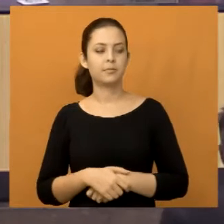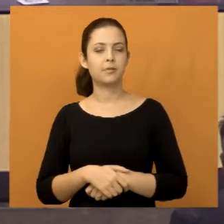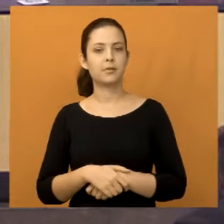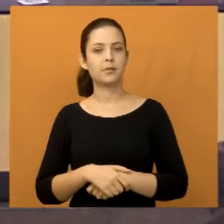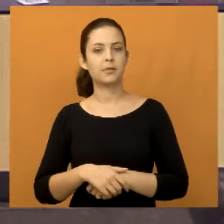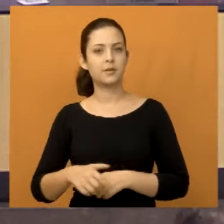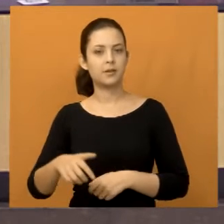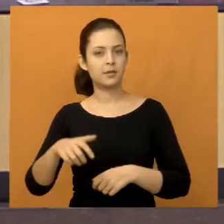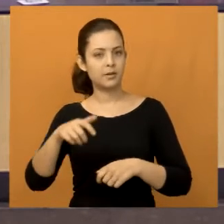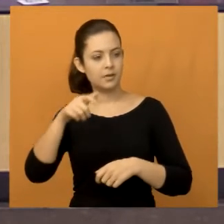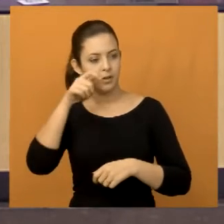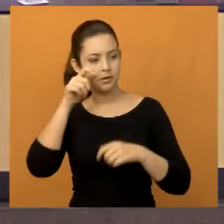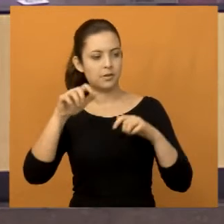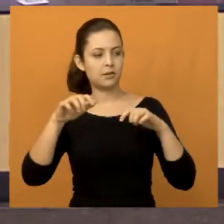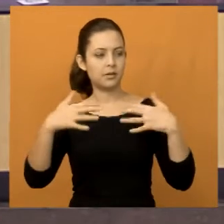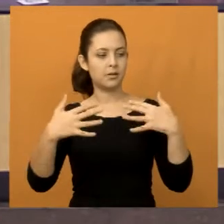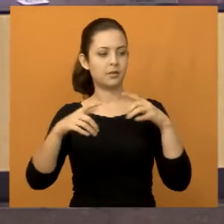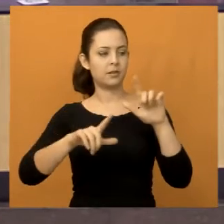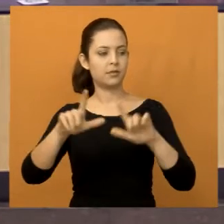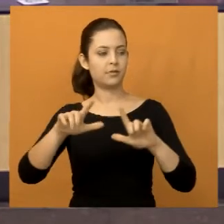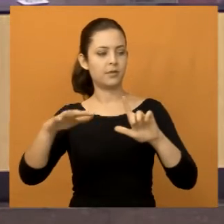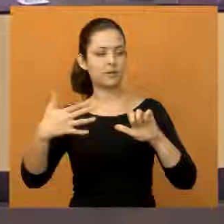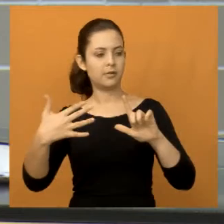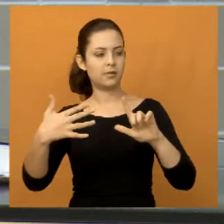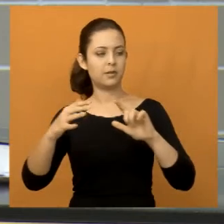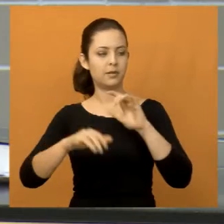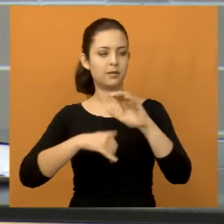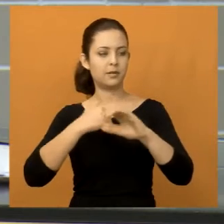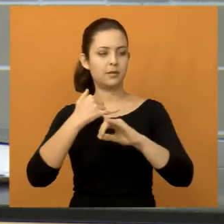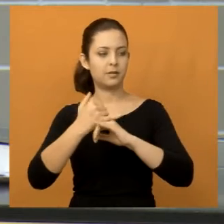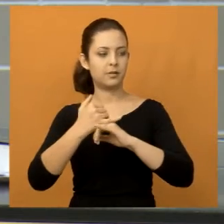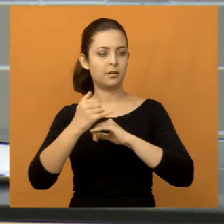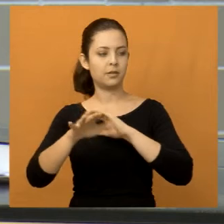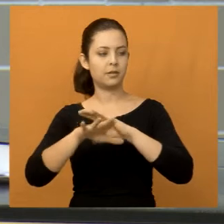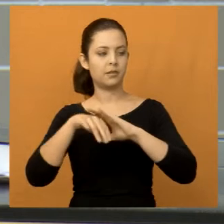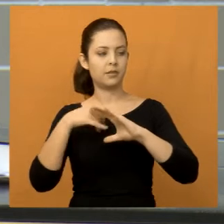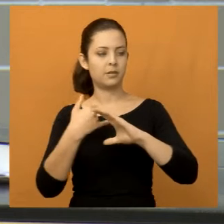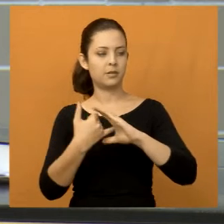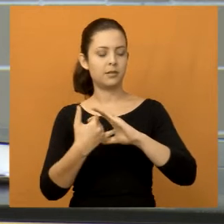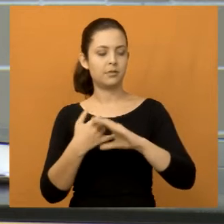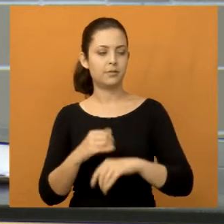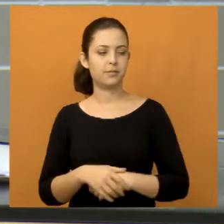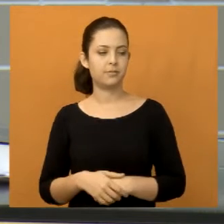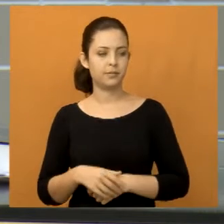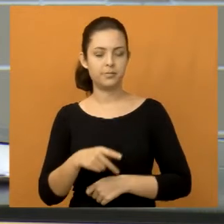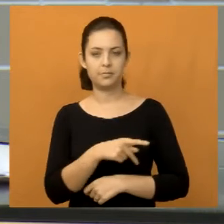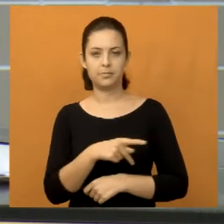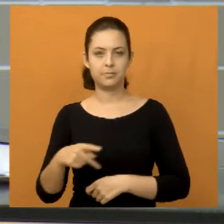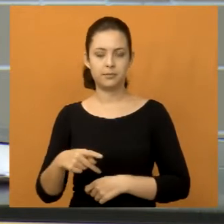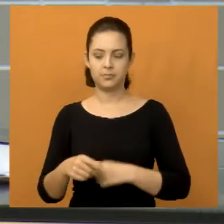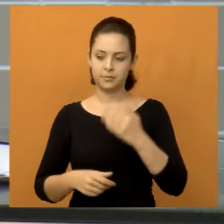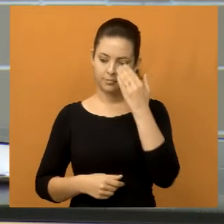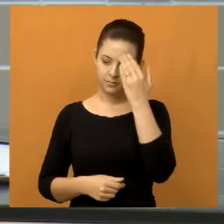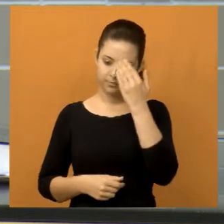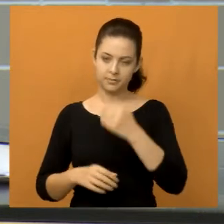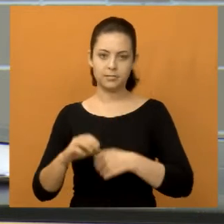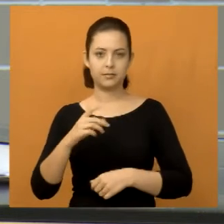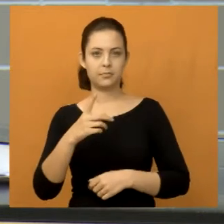nos assistindo pela TV e pela internet. Quero já cumprimentar o presidente dessa